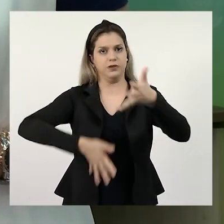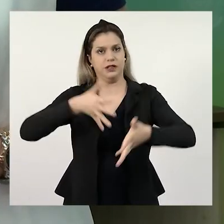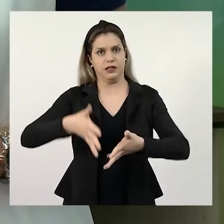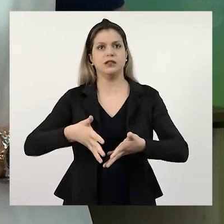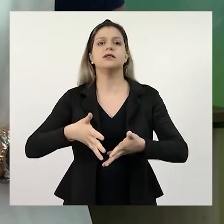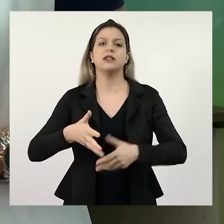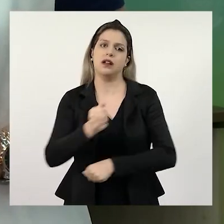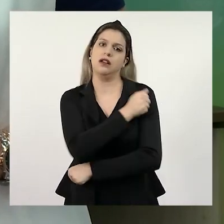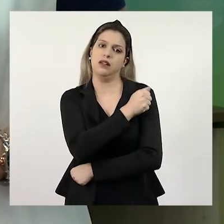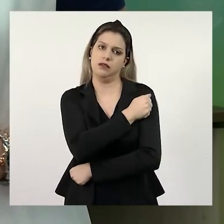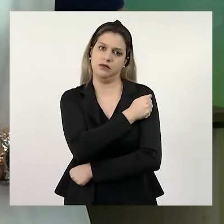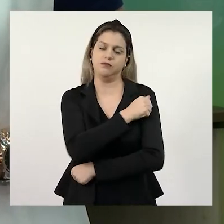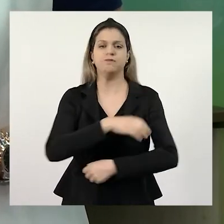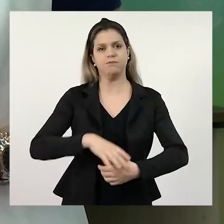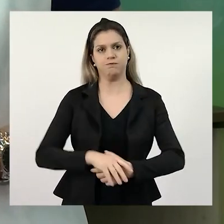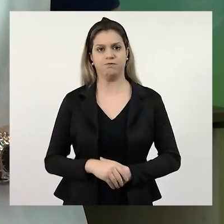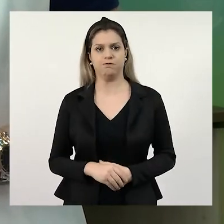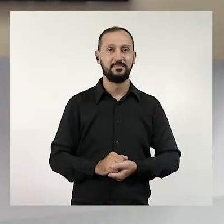linguagem entre os alunos.